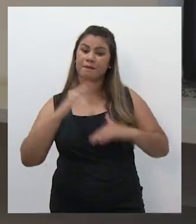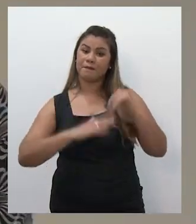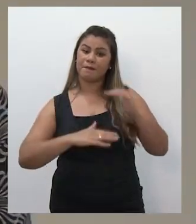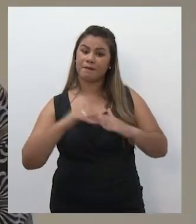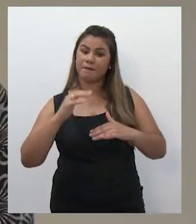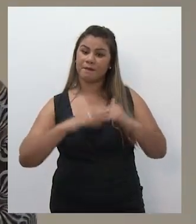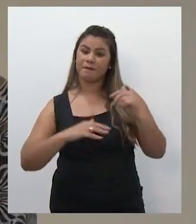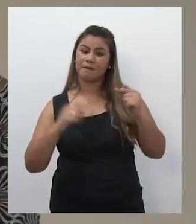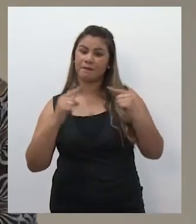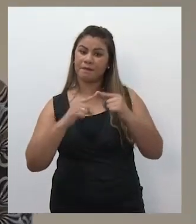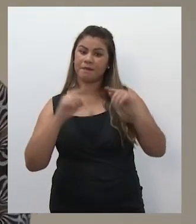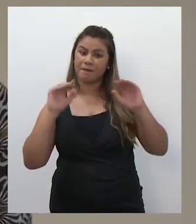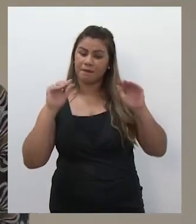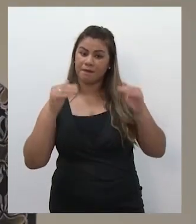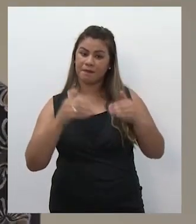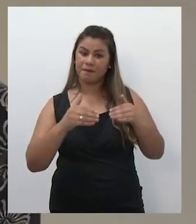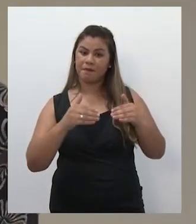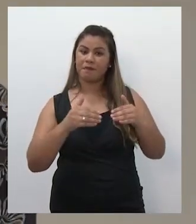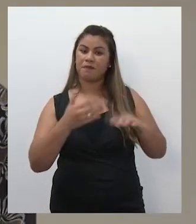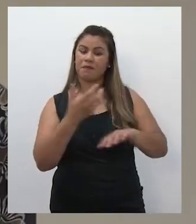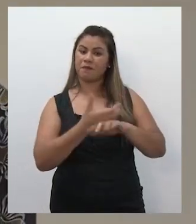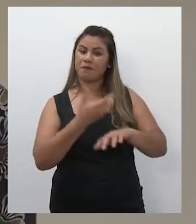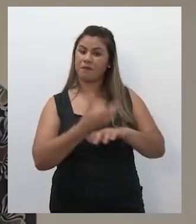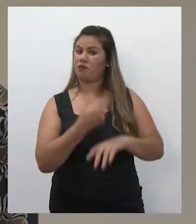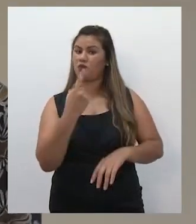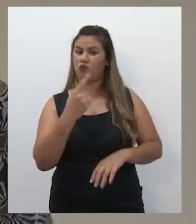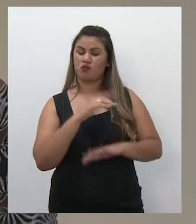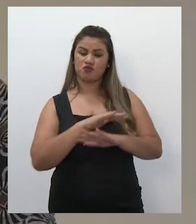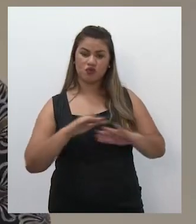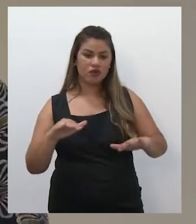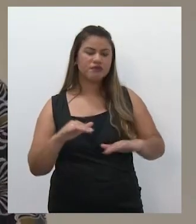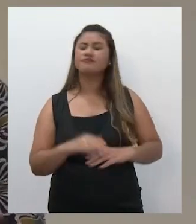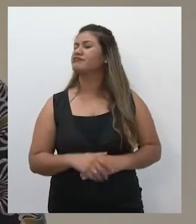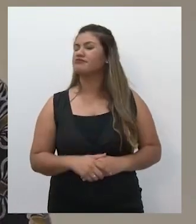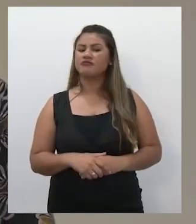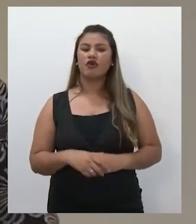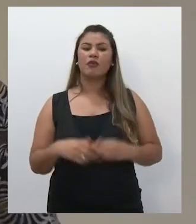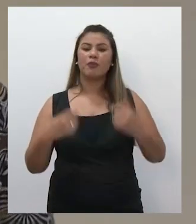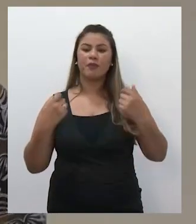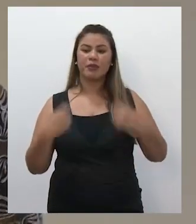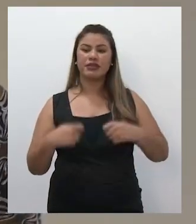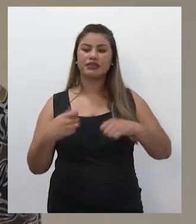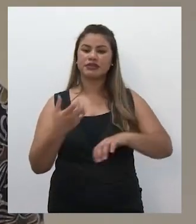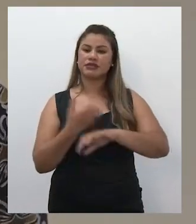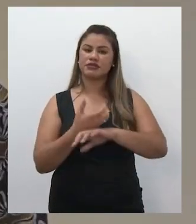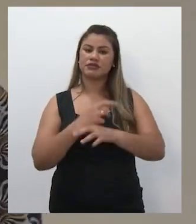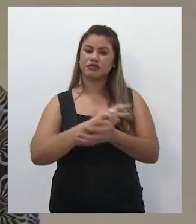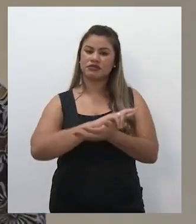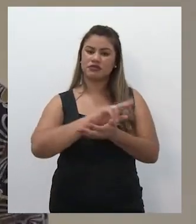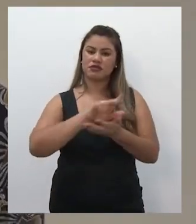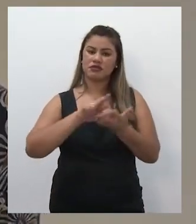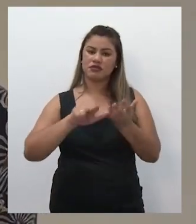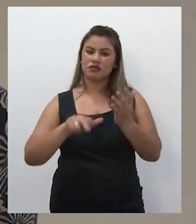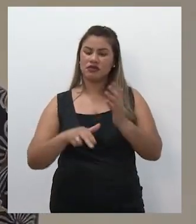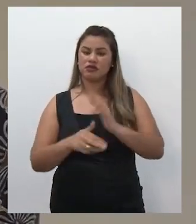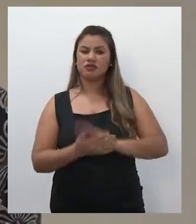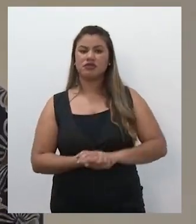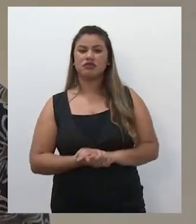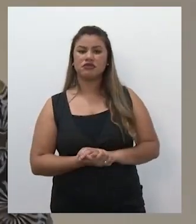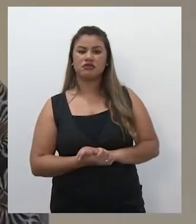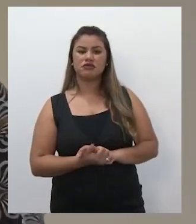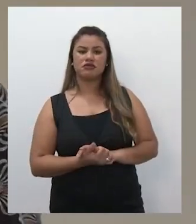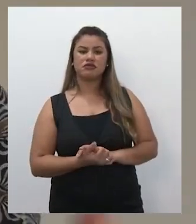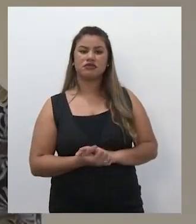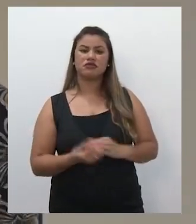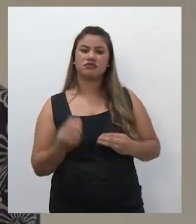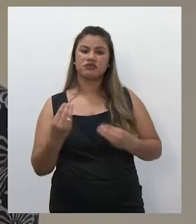não estão restritas a um componente curricular especificamente. Elas têm que estar pulverizadas, né,